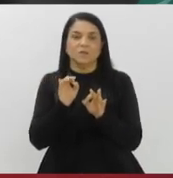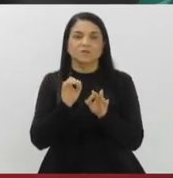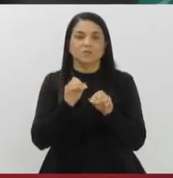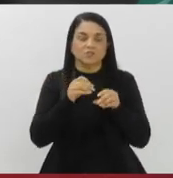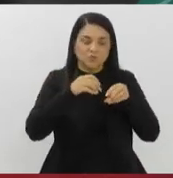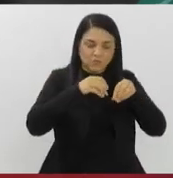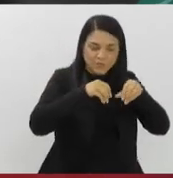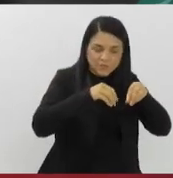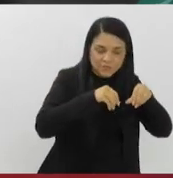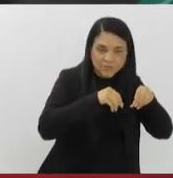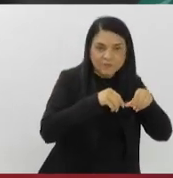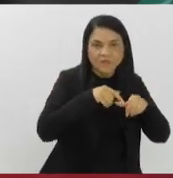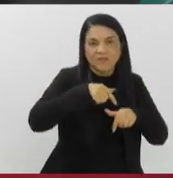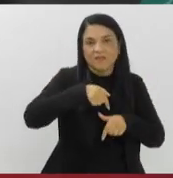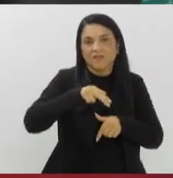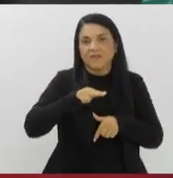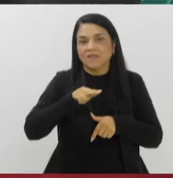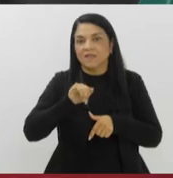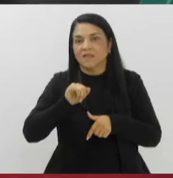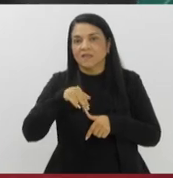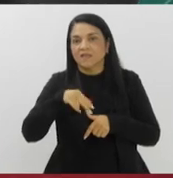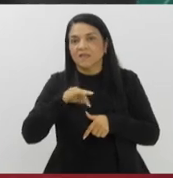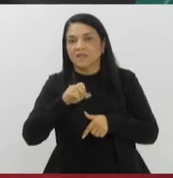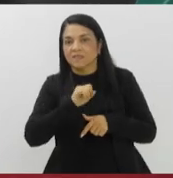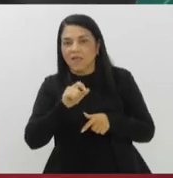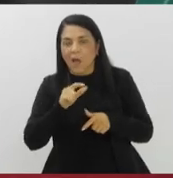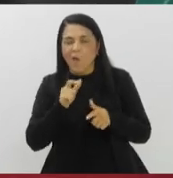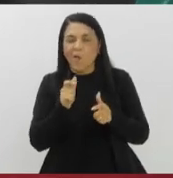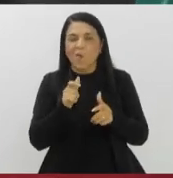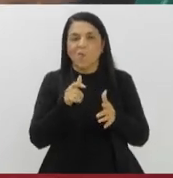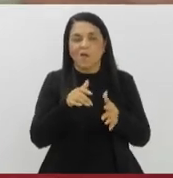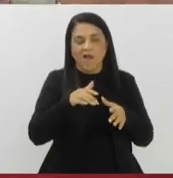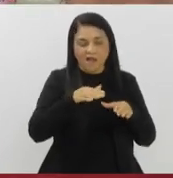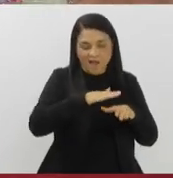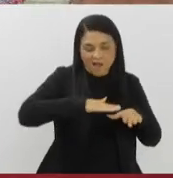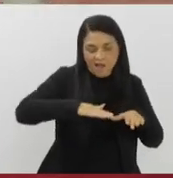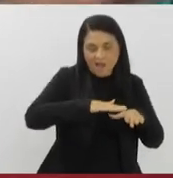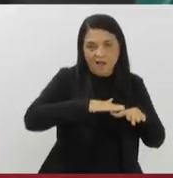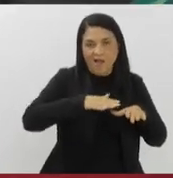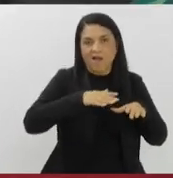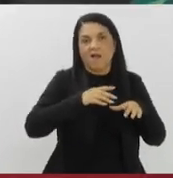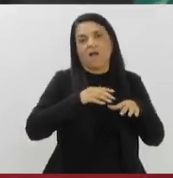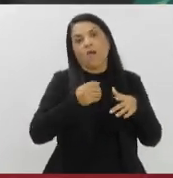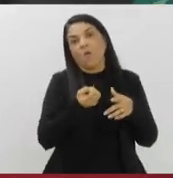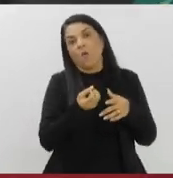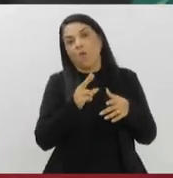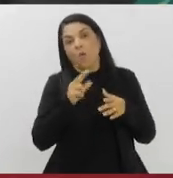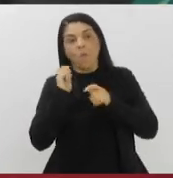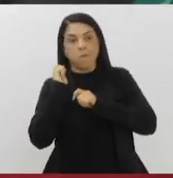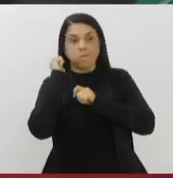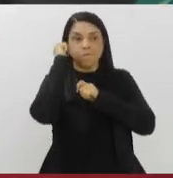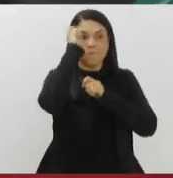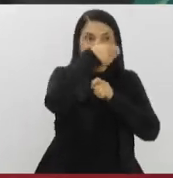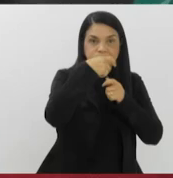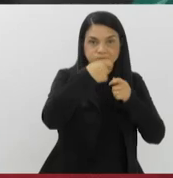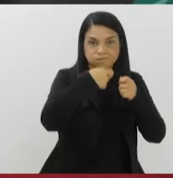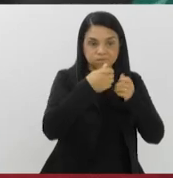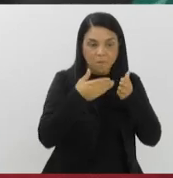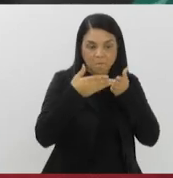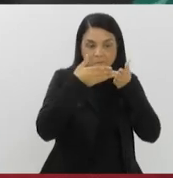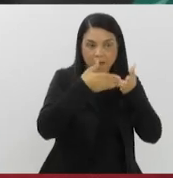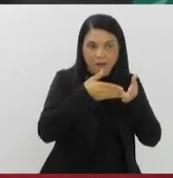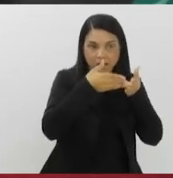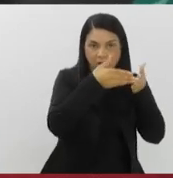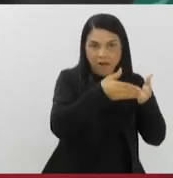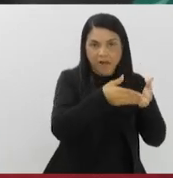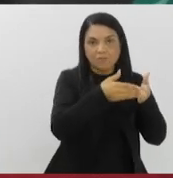seja uma pequena área, né, de plantio que você tenha, seja no barco que você, né, que você faz